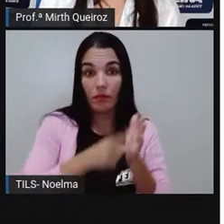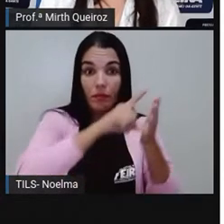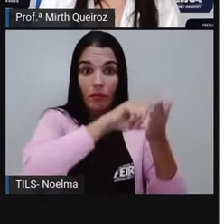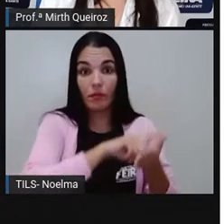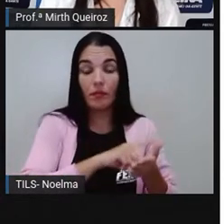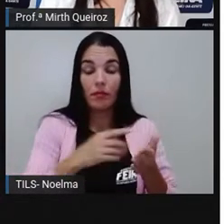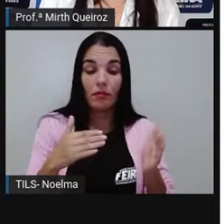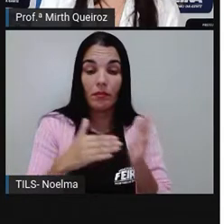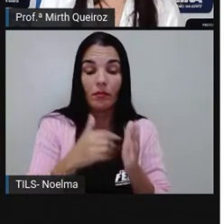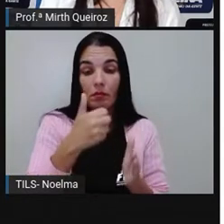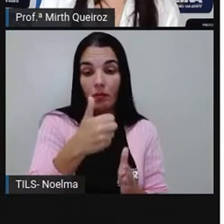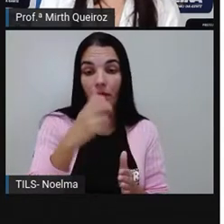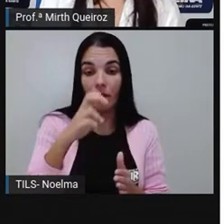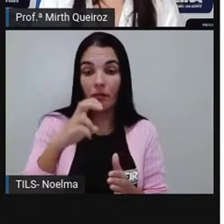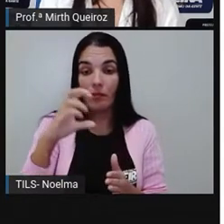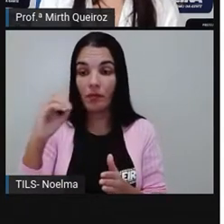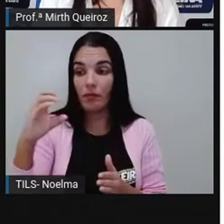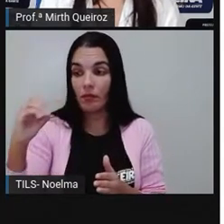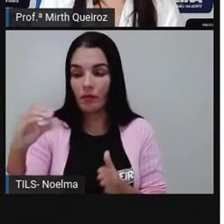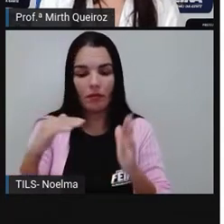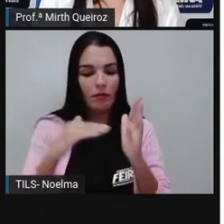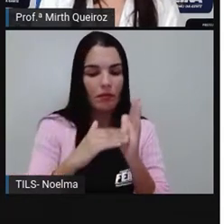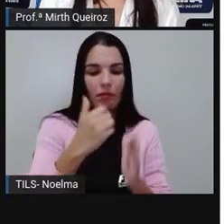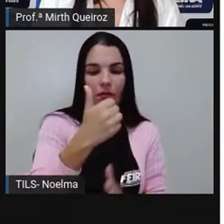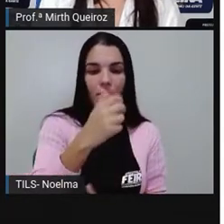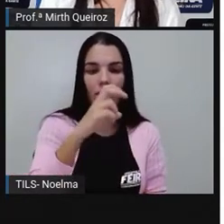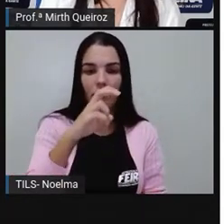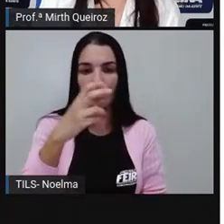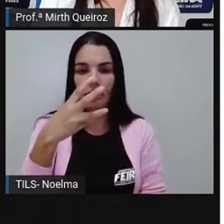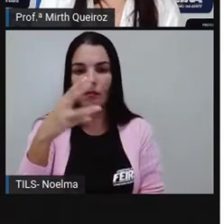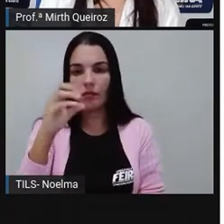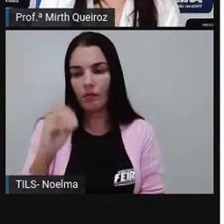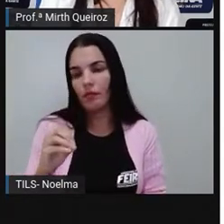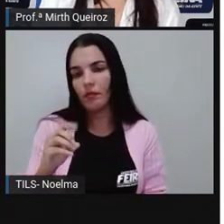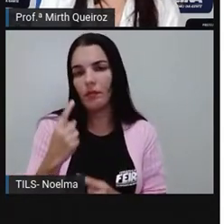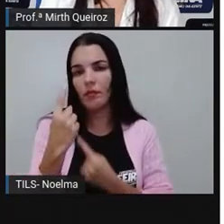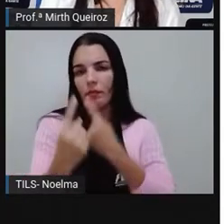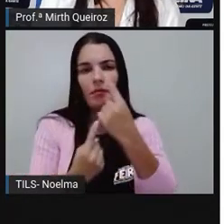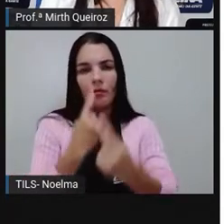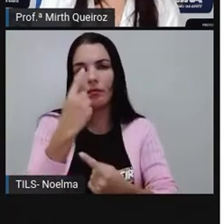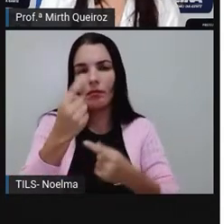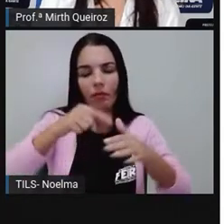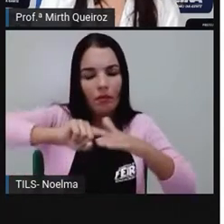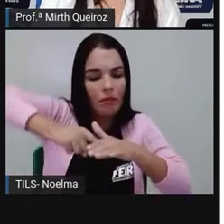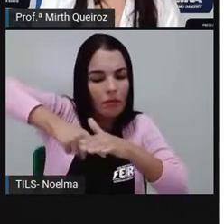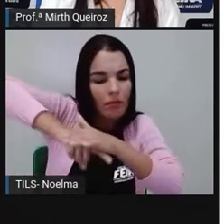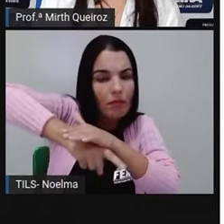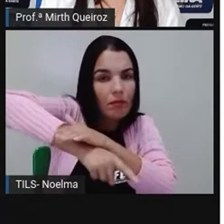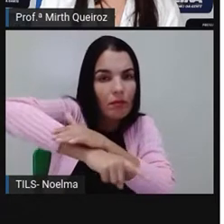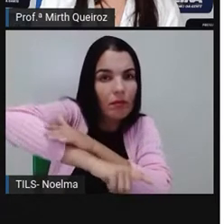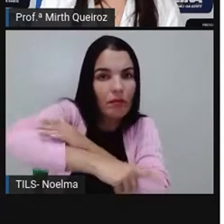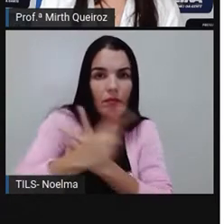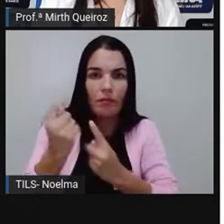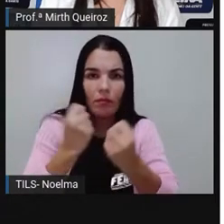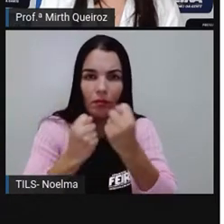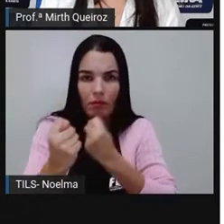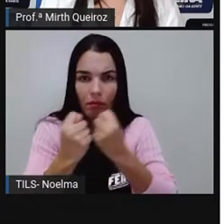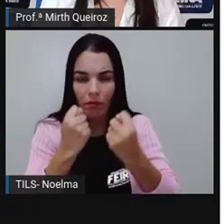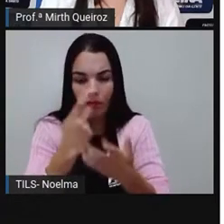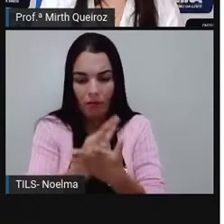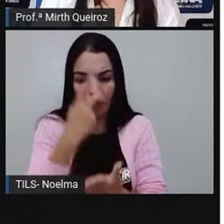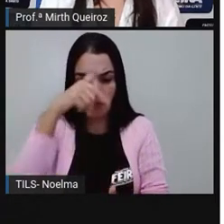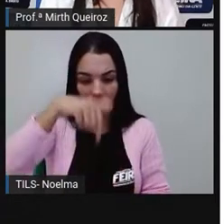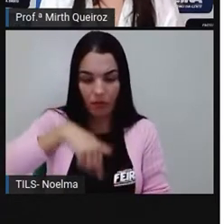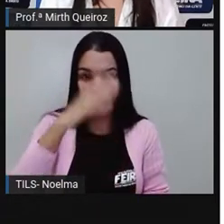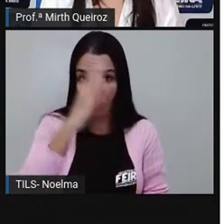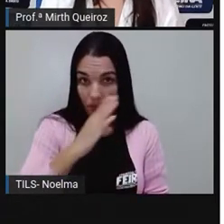de 1500 até 1530, onde o único tipo de exploração, vamos dizer assim, econômica que aconteceu no